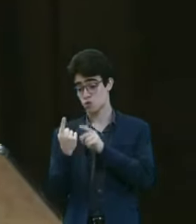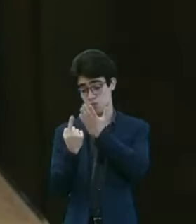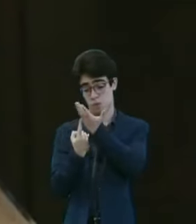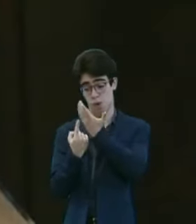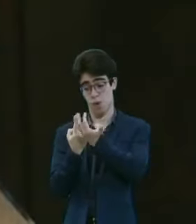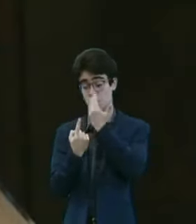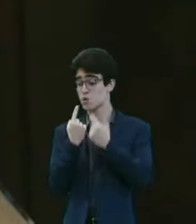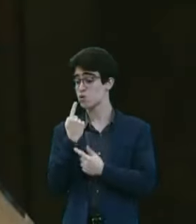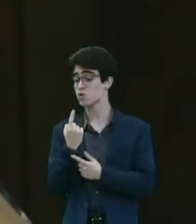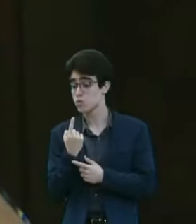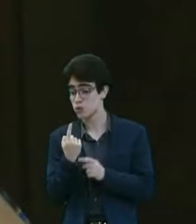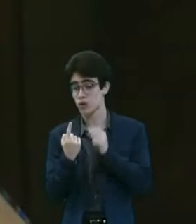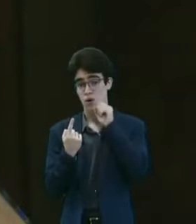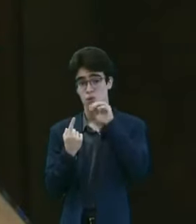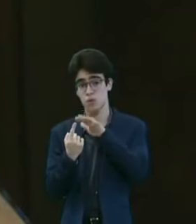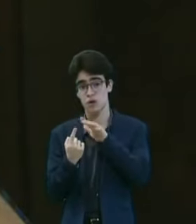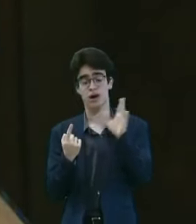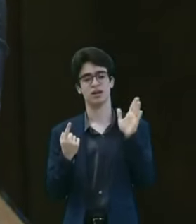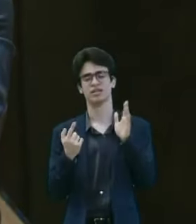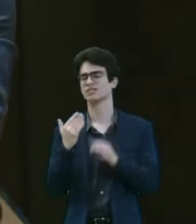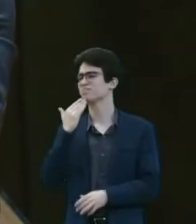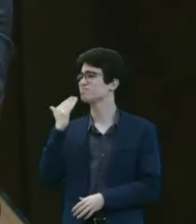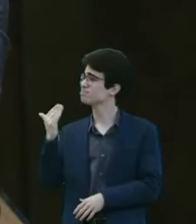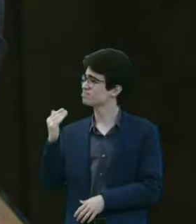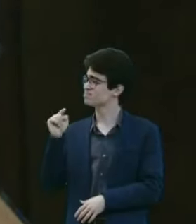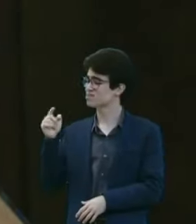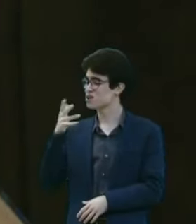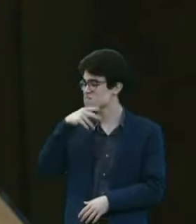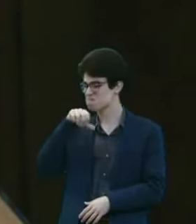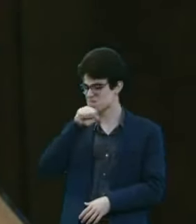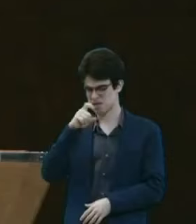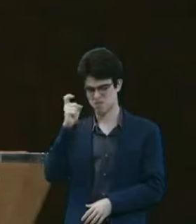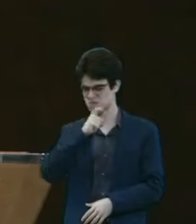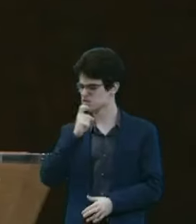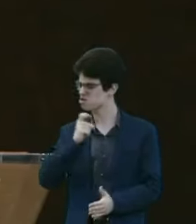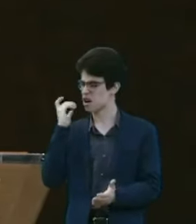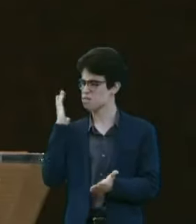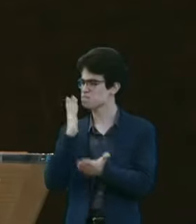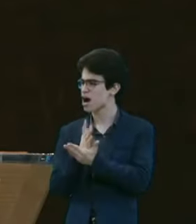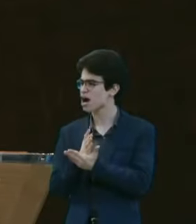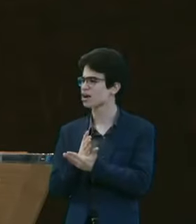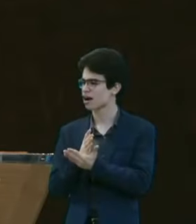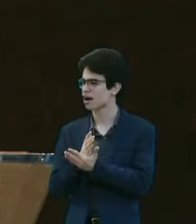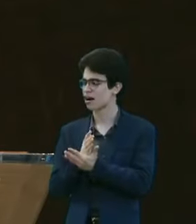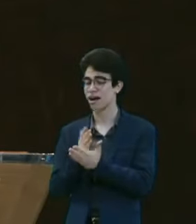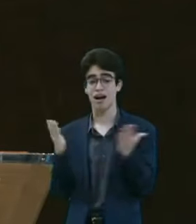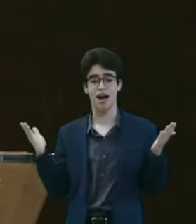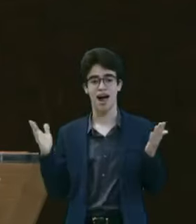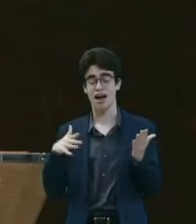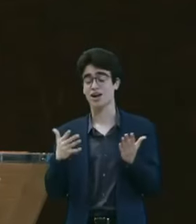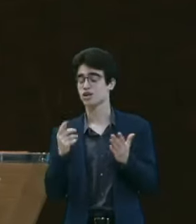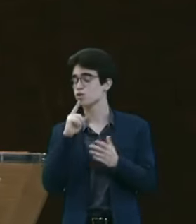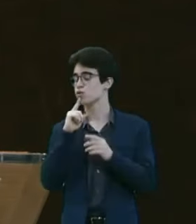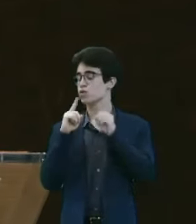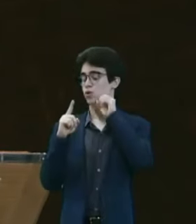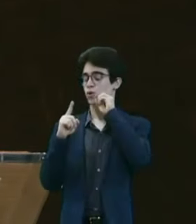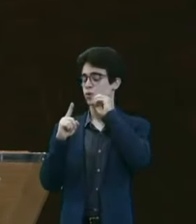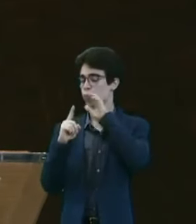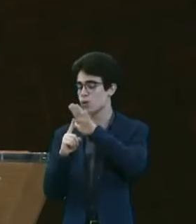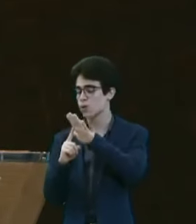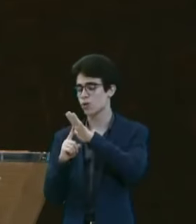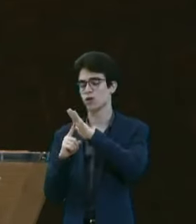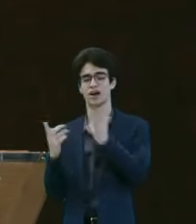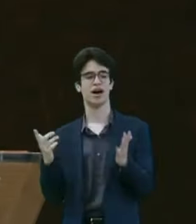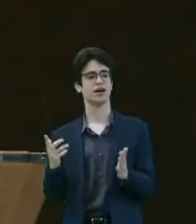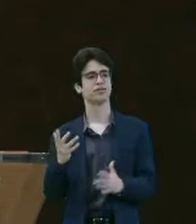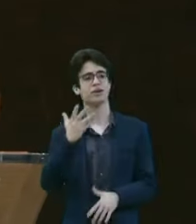pedido: que o meu pai não consiga mais mentir. E sopra a velhinha. E aí